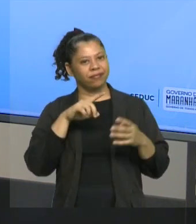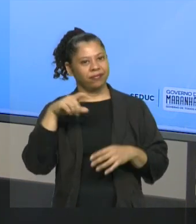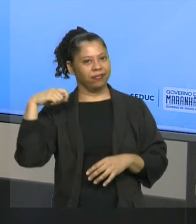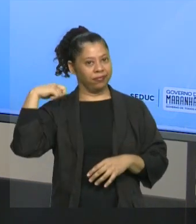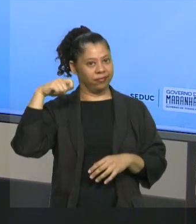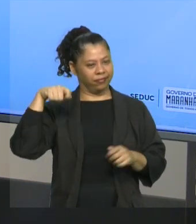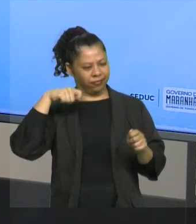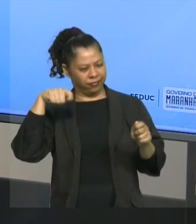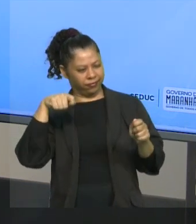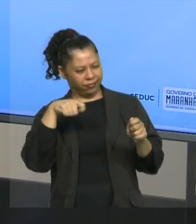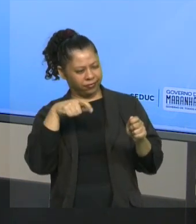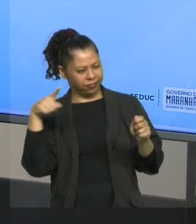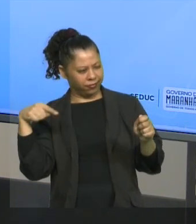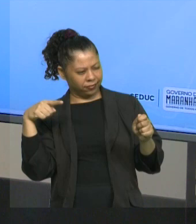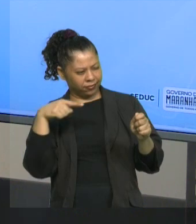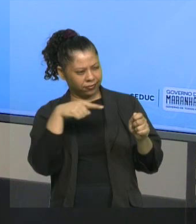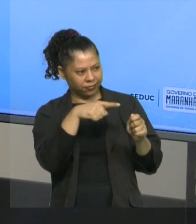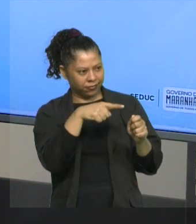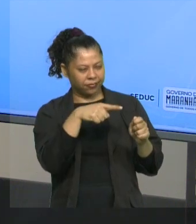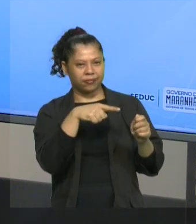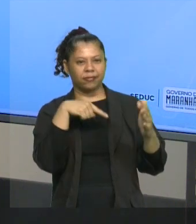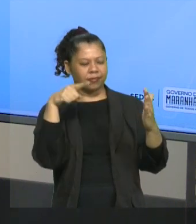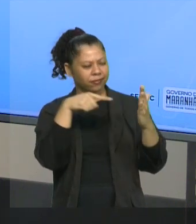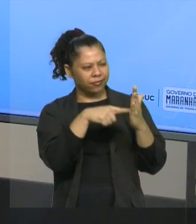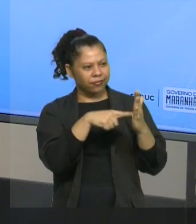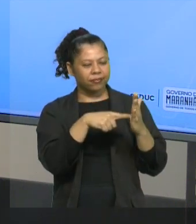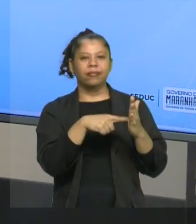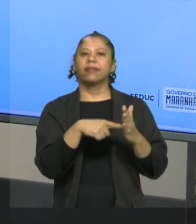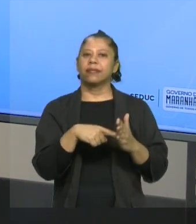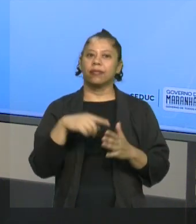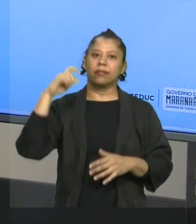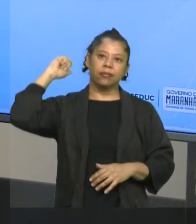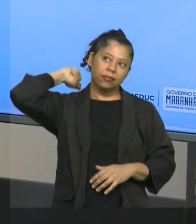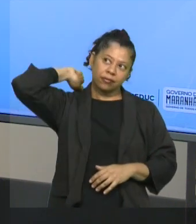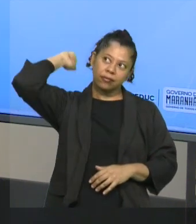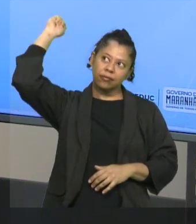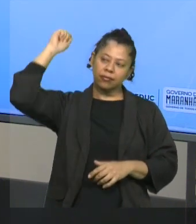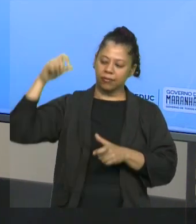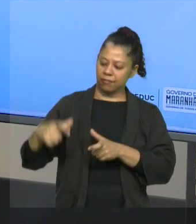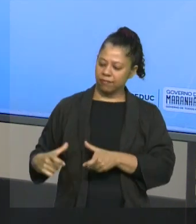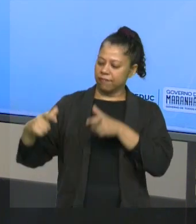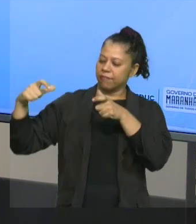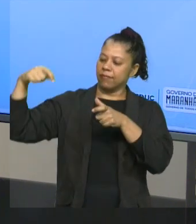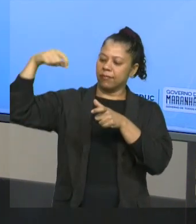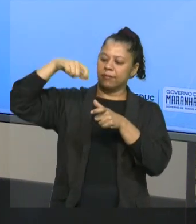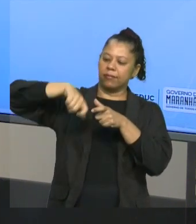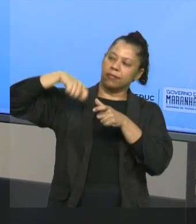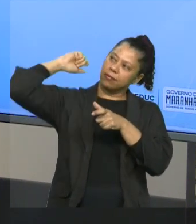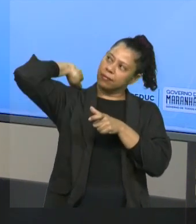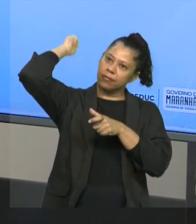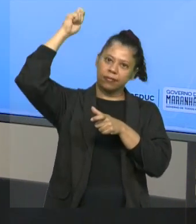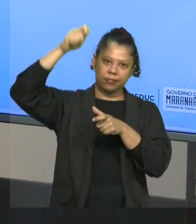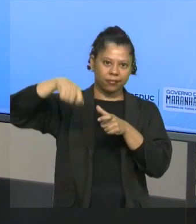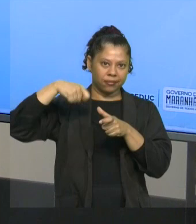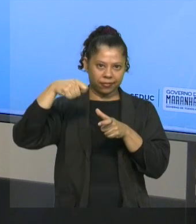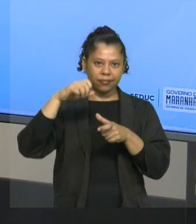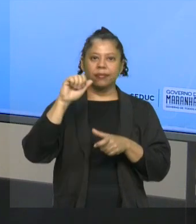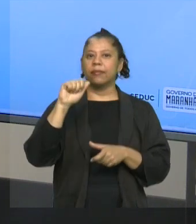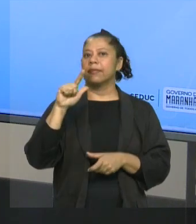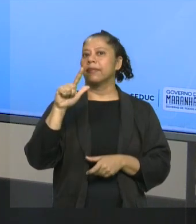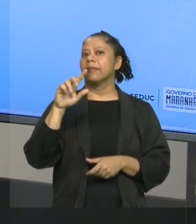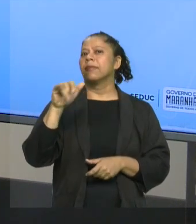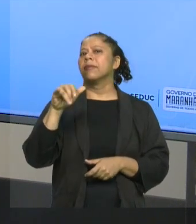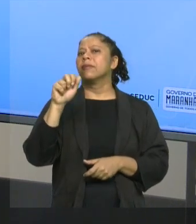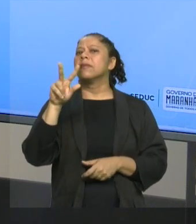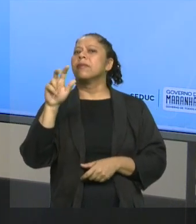aljava. Então, quando você fala flecha, aljava, você está se